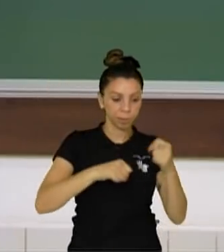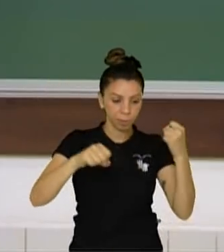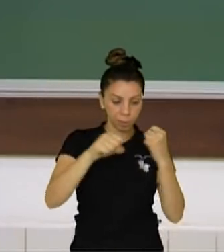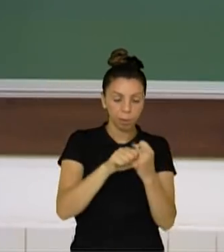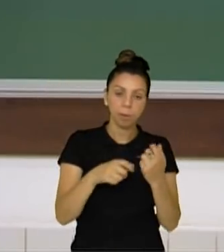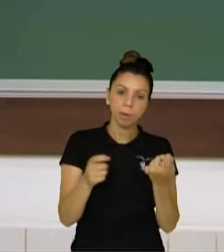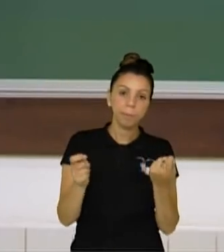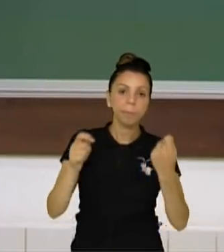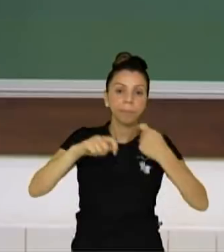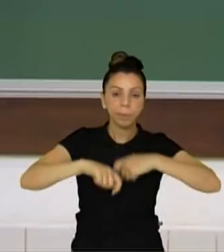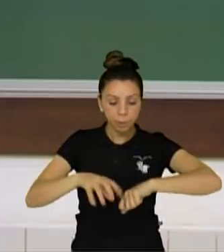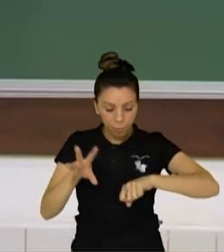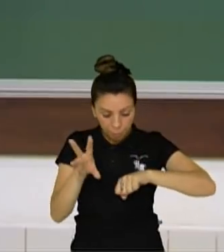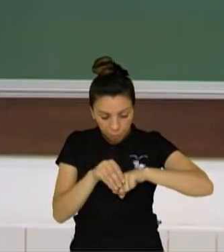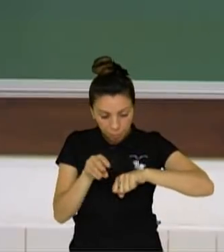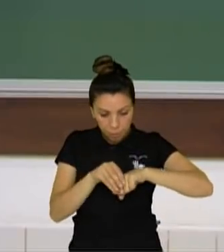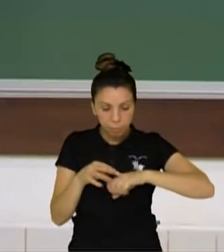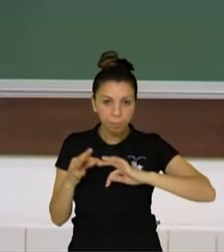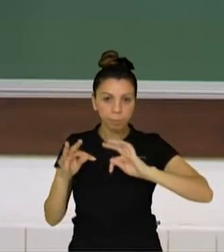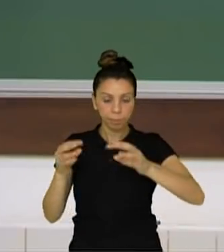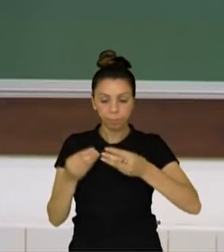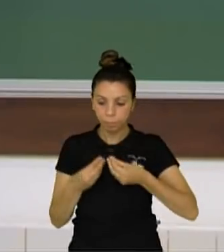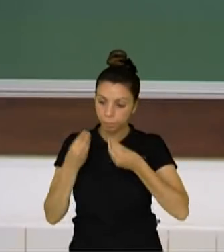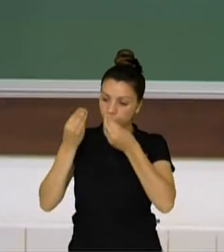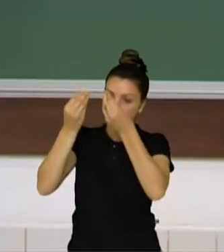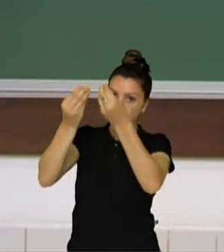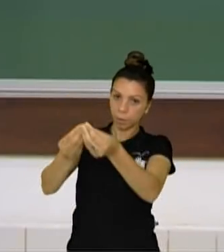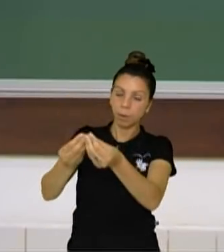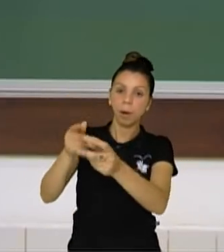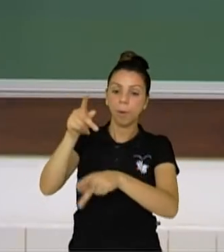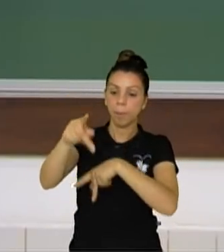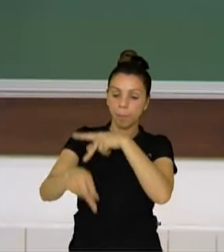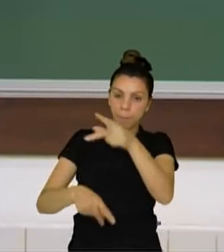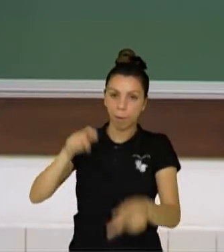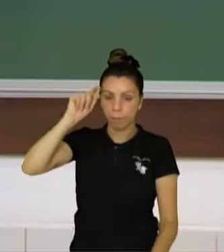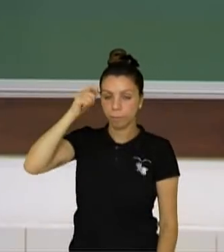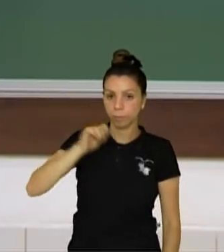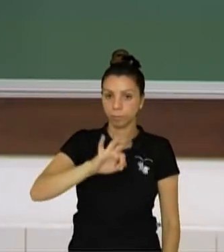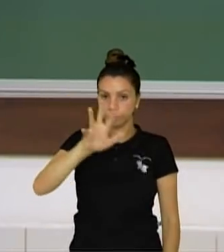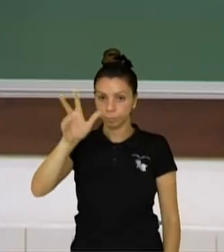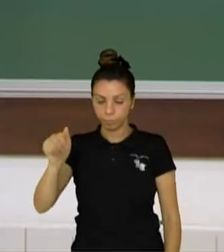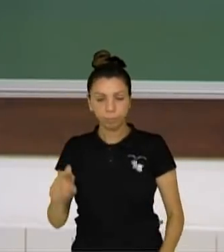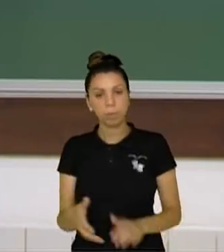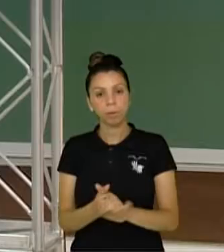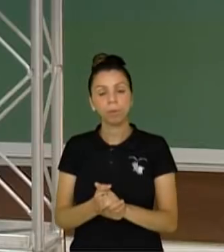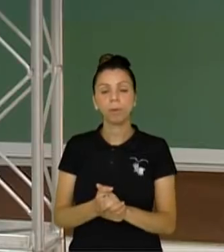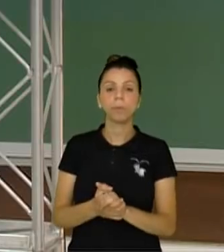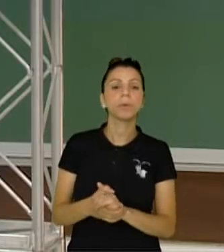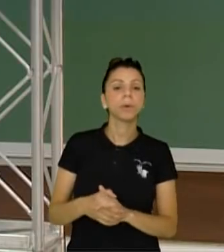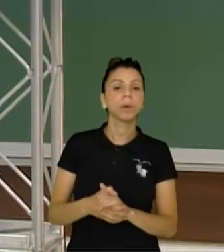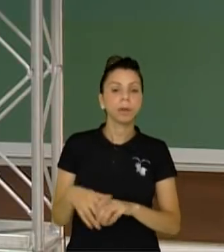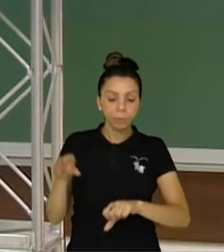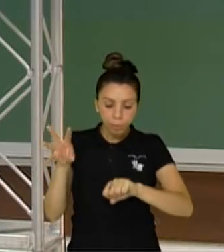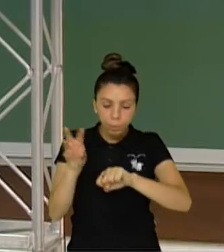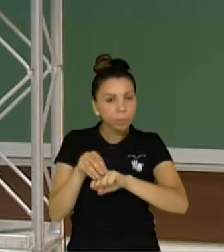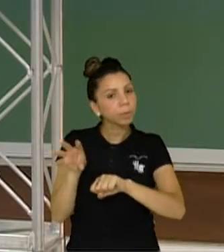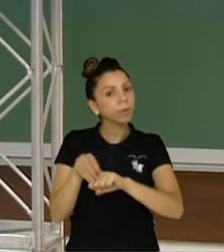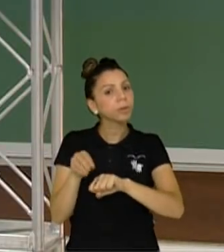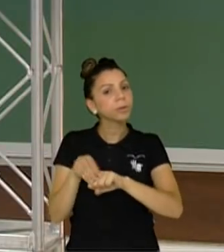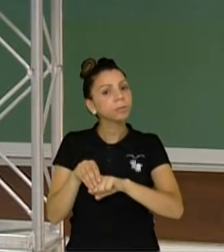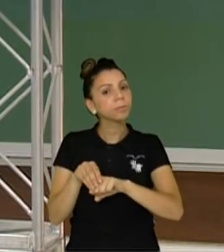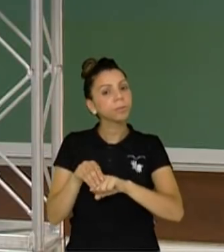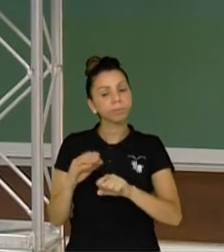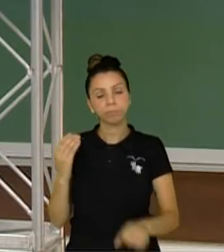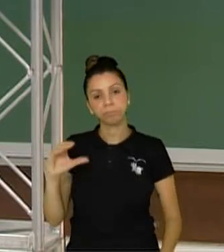levar esse conhecimento tecnológico da segunda Revolução Industrial, esse conhecimento científico, para os